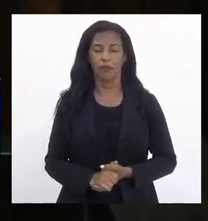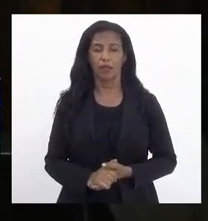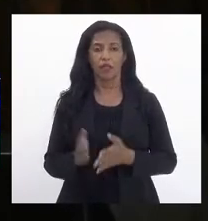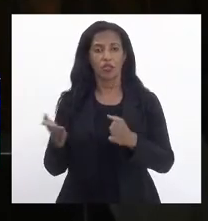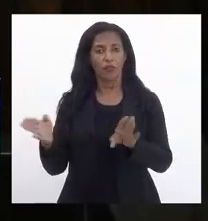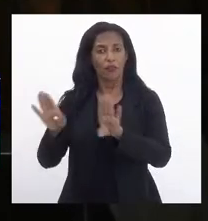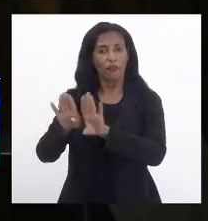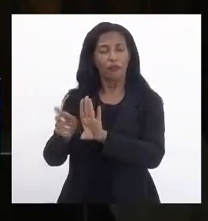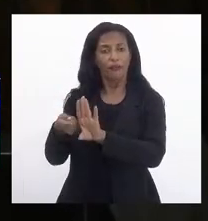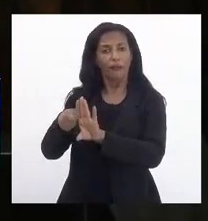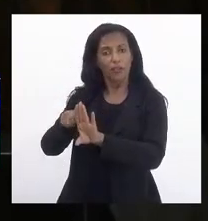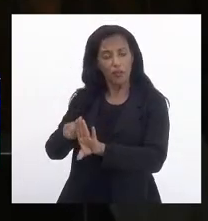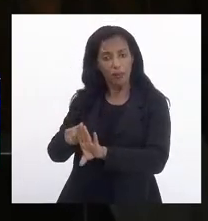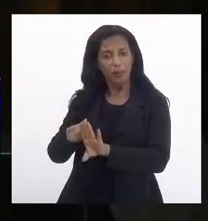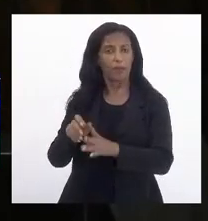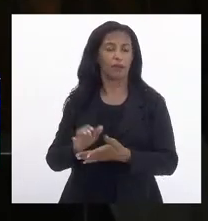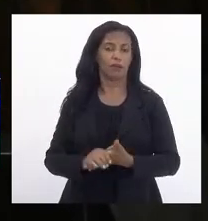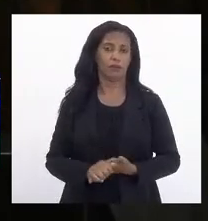fechamento.